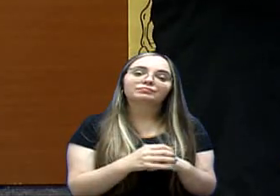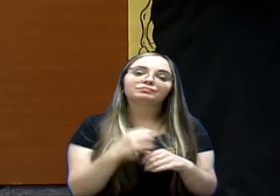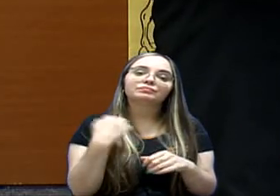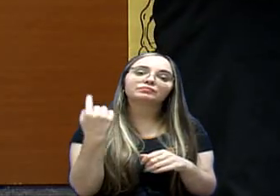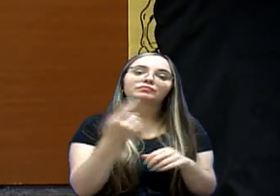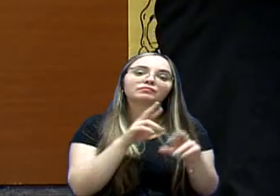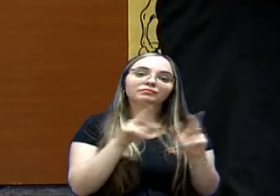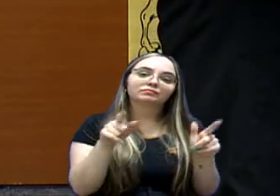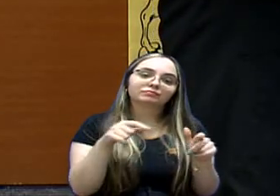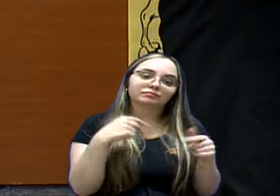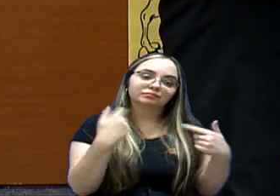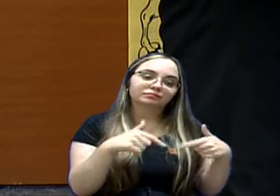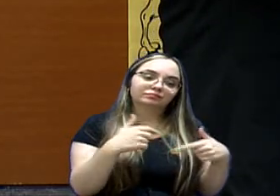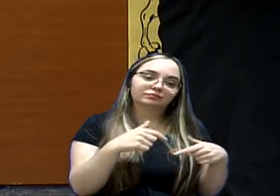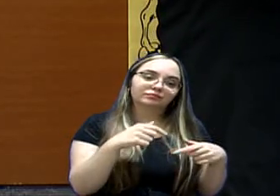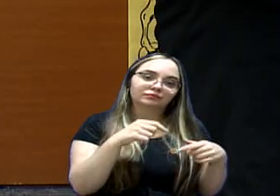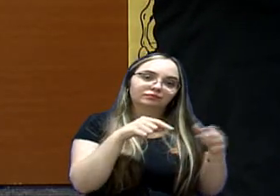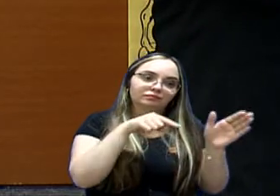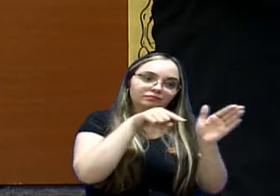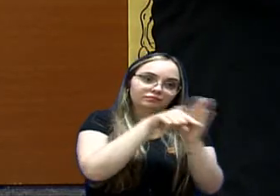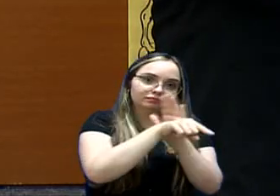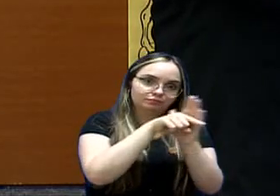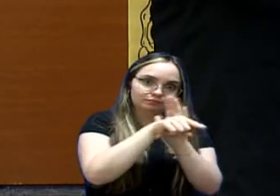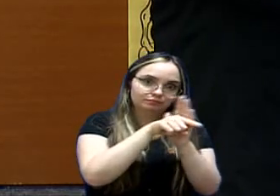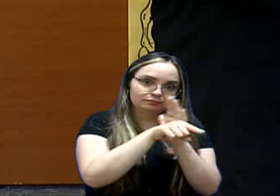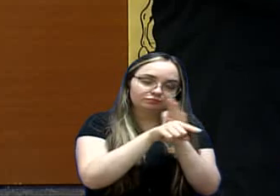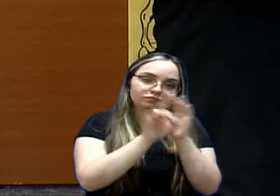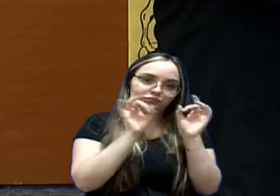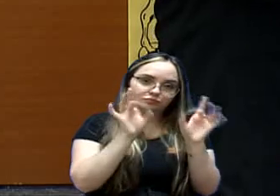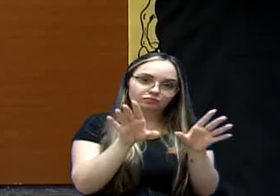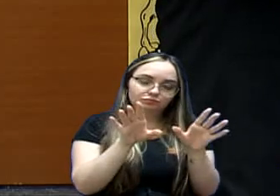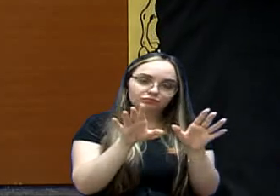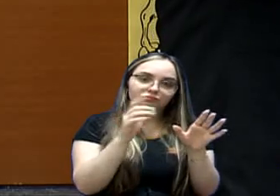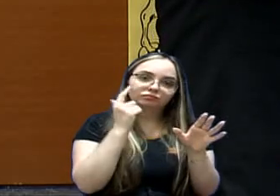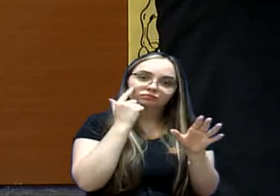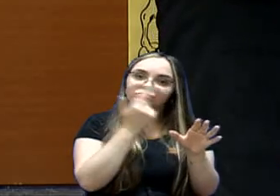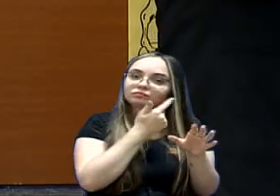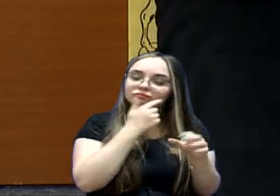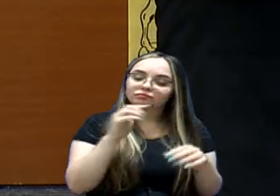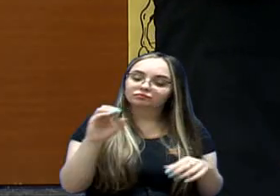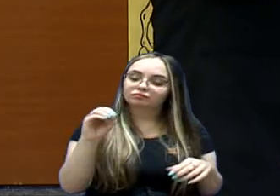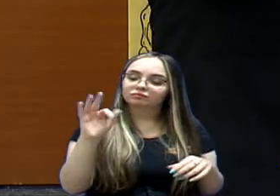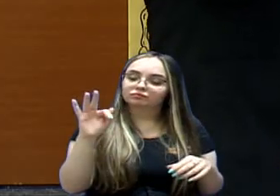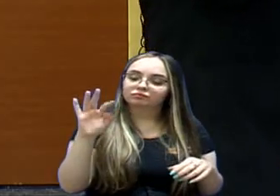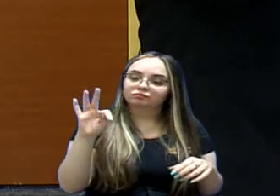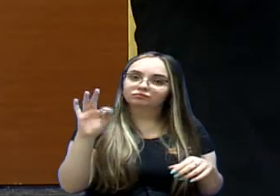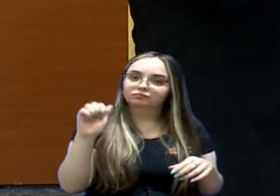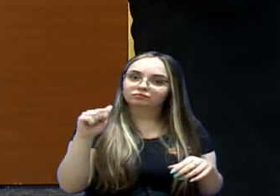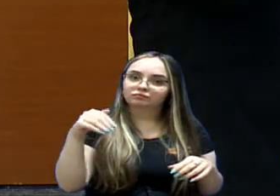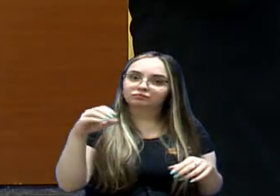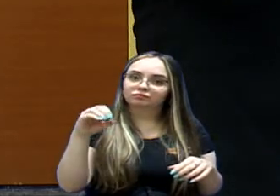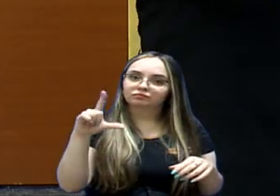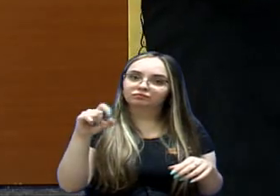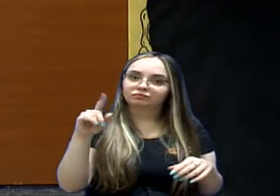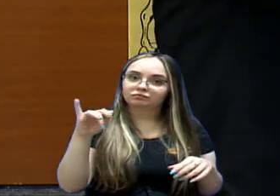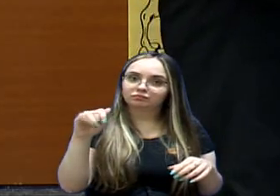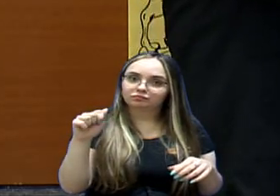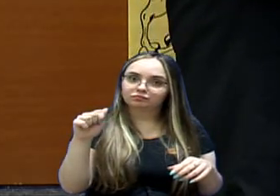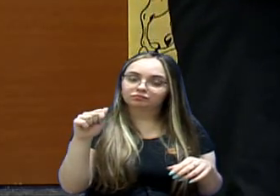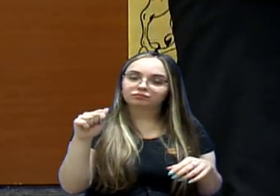A diferença entre a avaliação visual com a oftalmológica, que é a avaliação